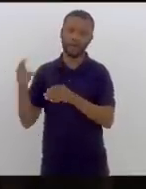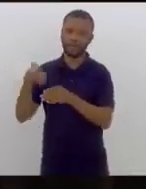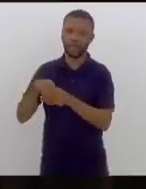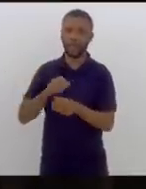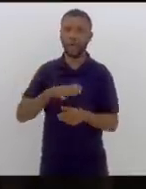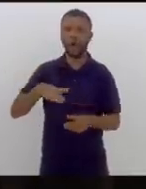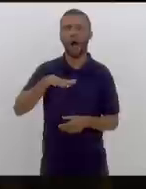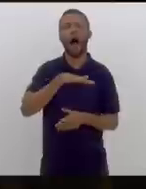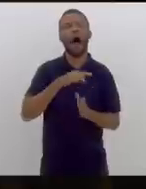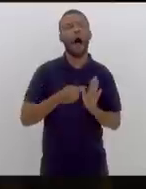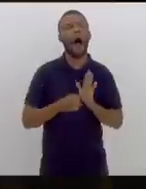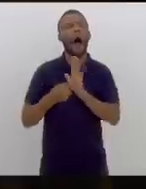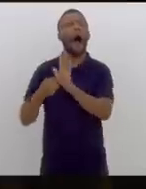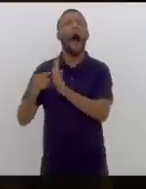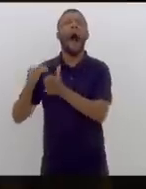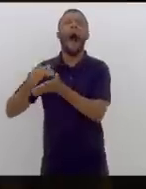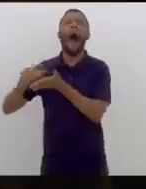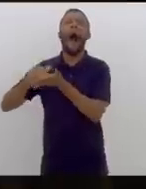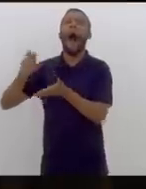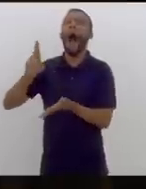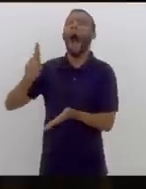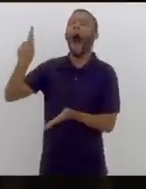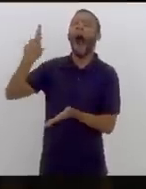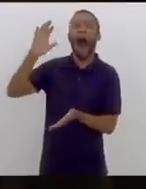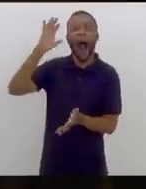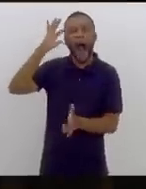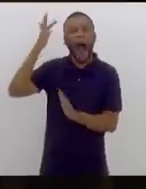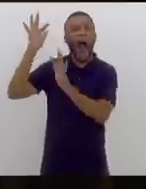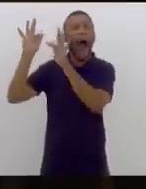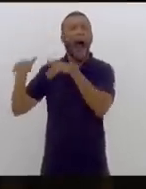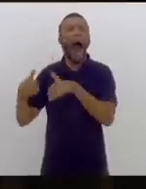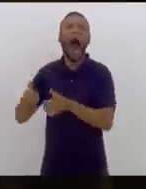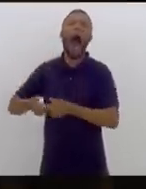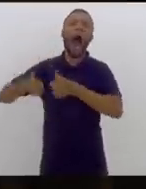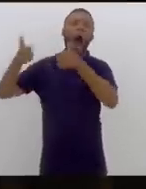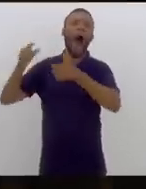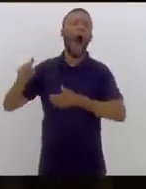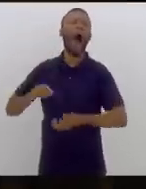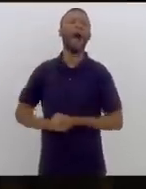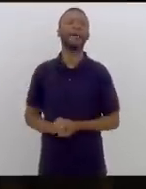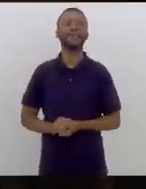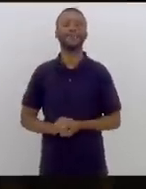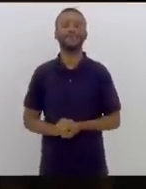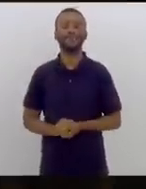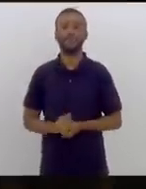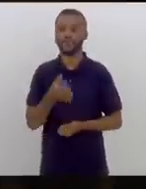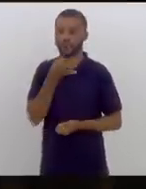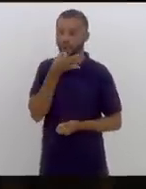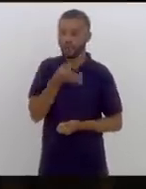ser levado ao secretário para decisão para uma melhor decisão Essa é meu meu posicionamento